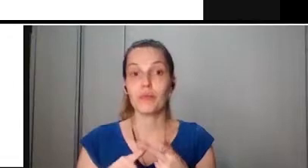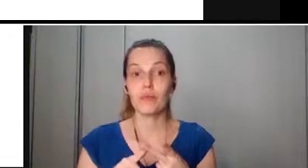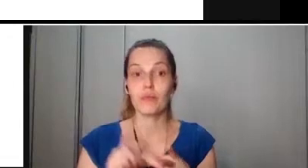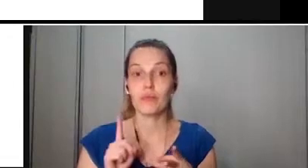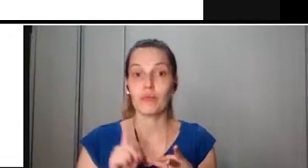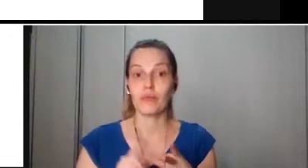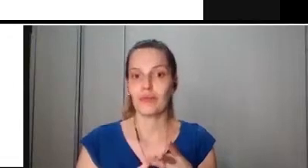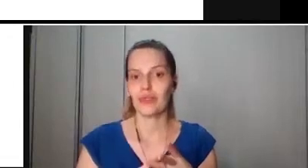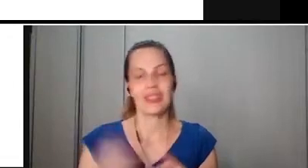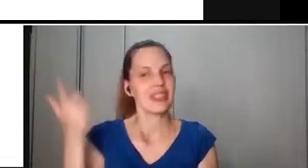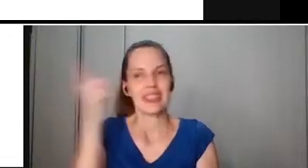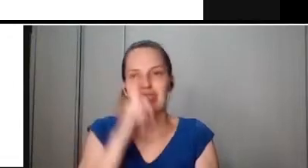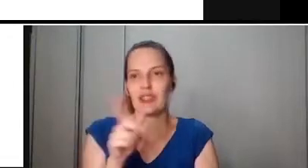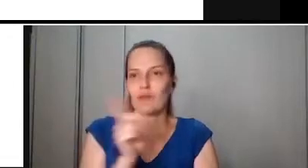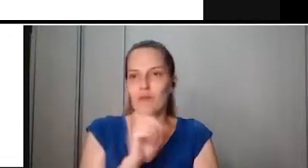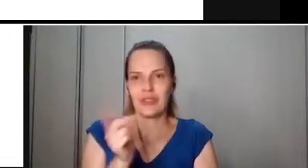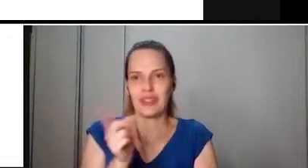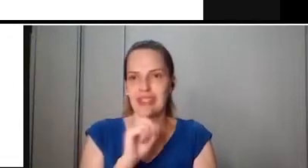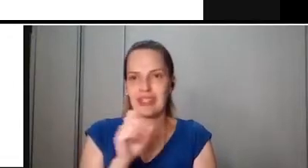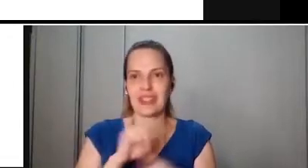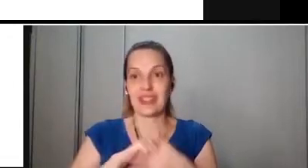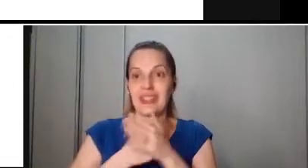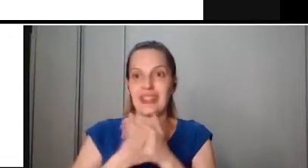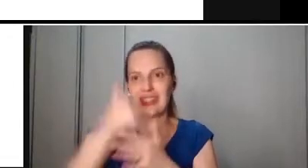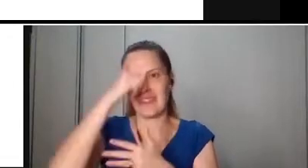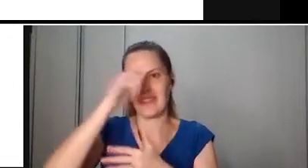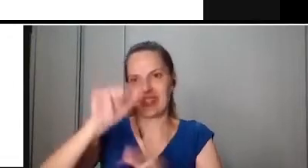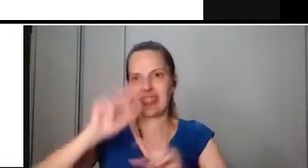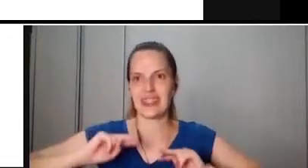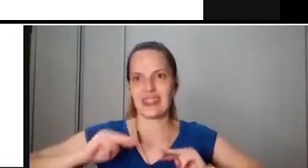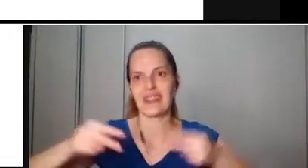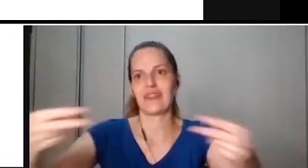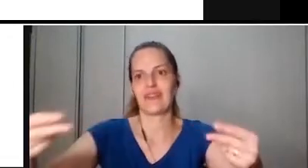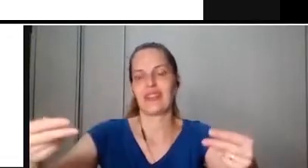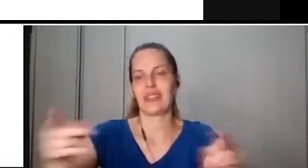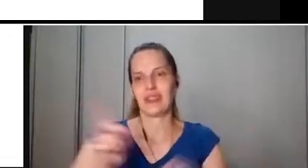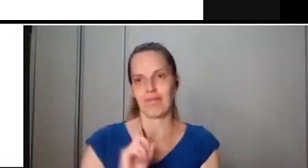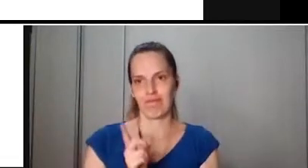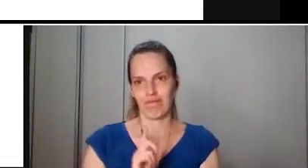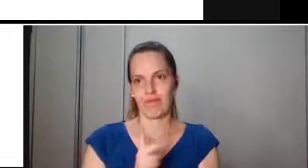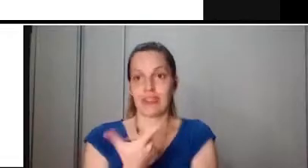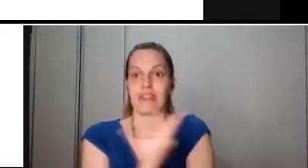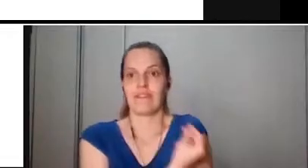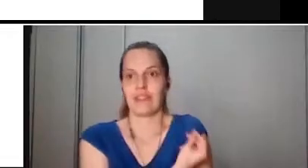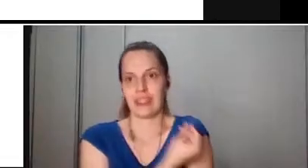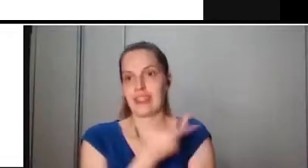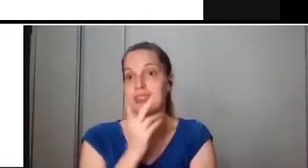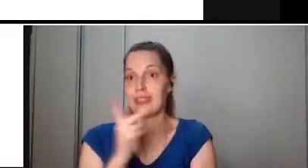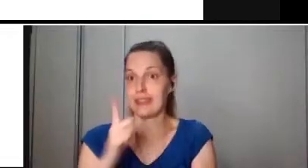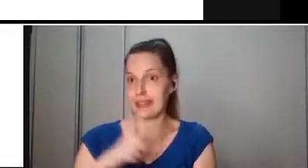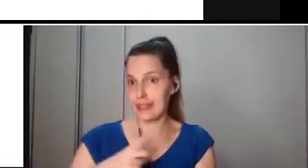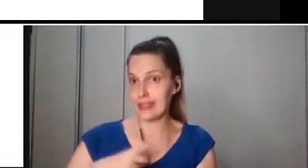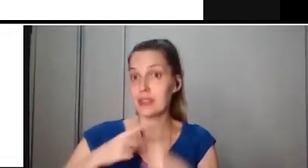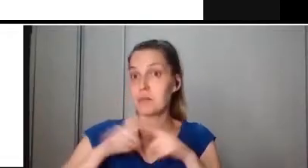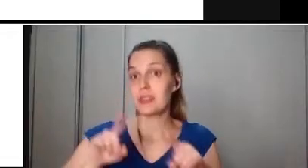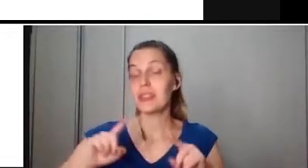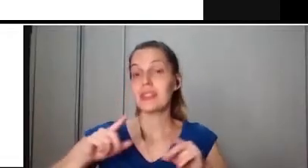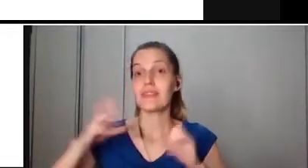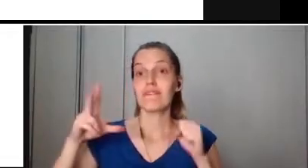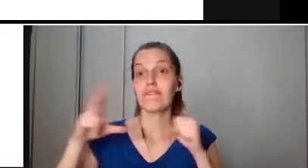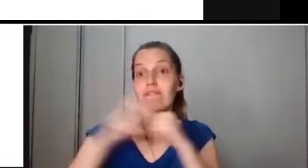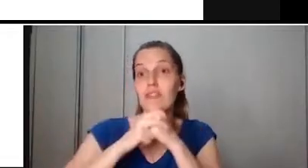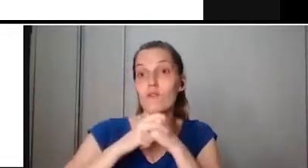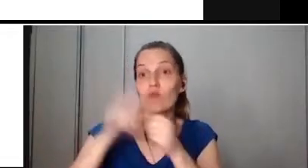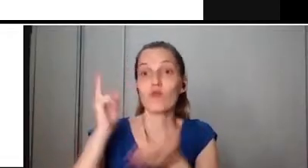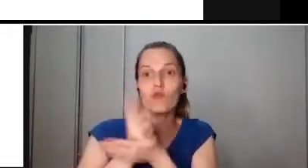bloquearia suficientemente a transmissão do vírus, então o vírus continuaria circulando, e aí a pergunta que ficaria é: